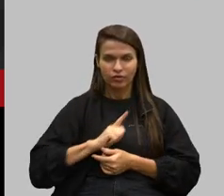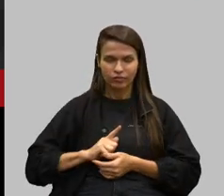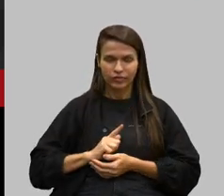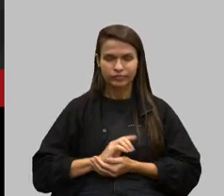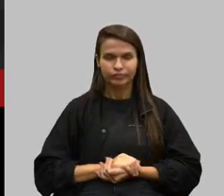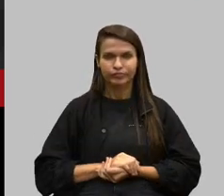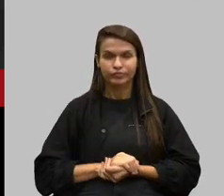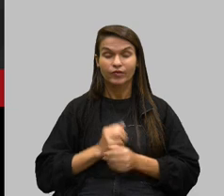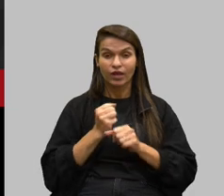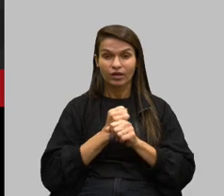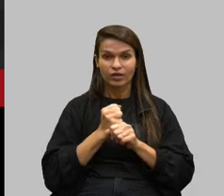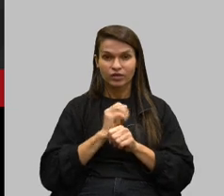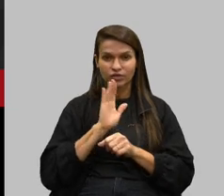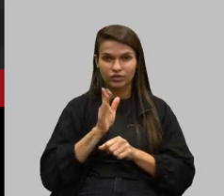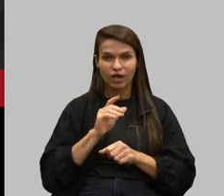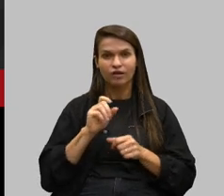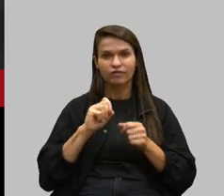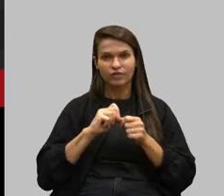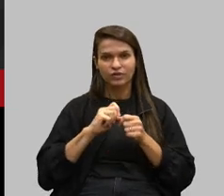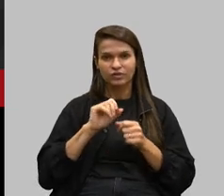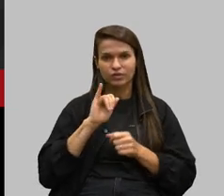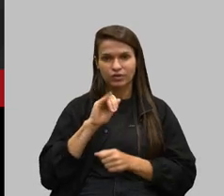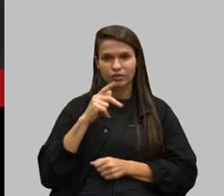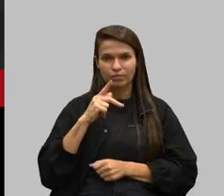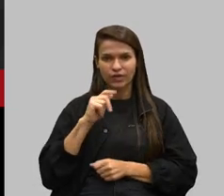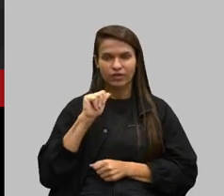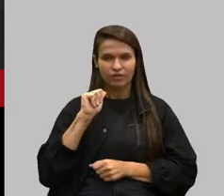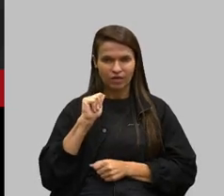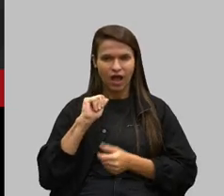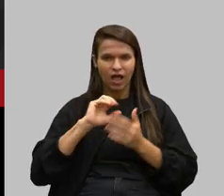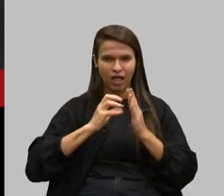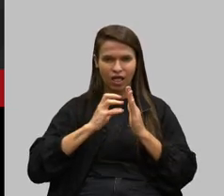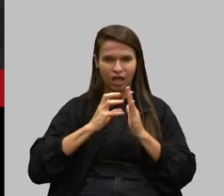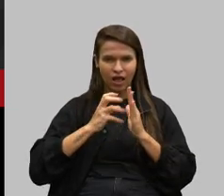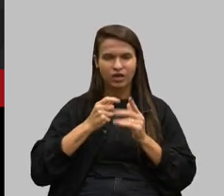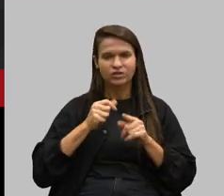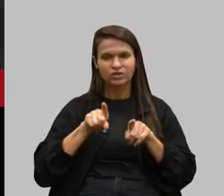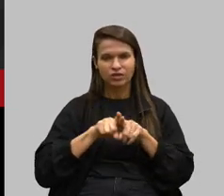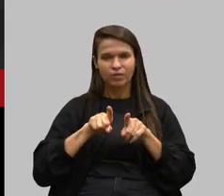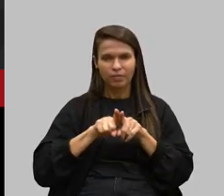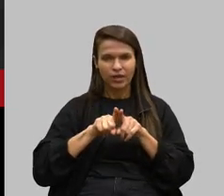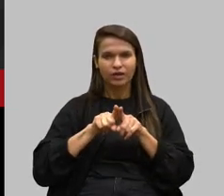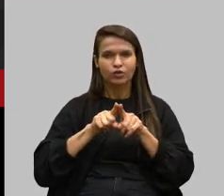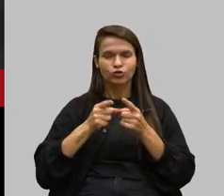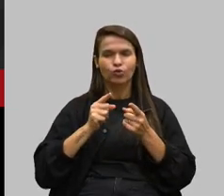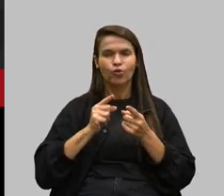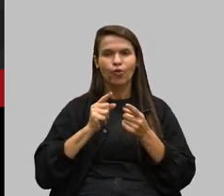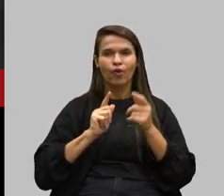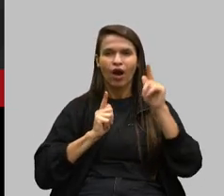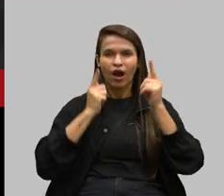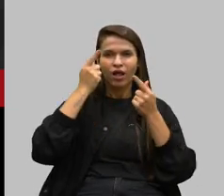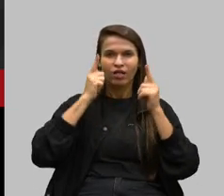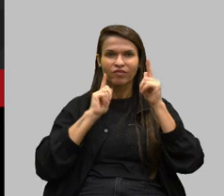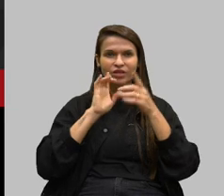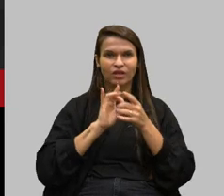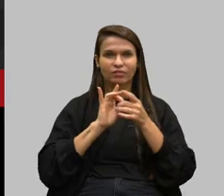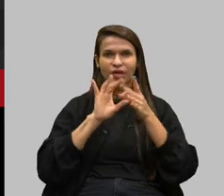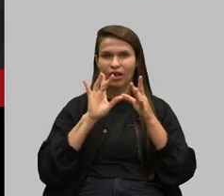gente já fez do IPVA daid do carnaval da liberdade é um